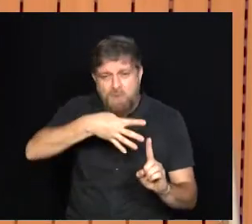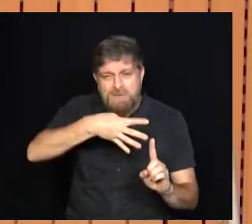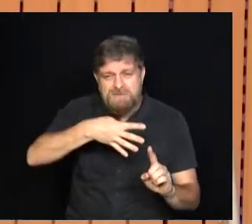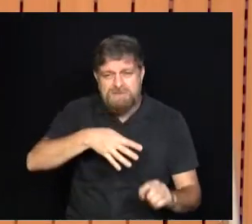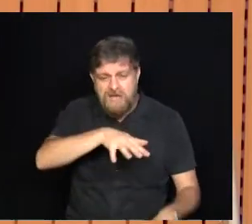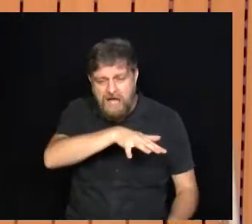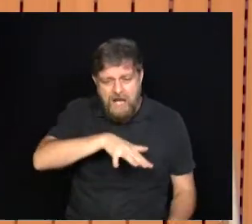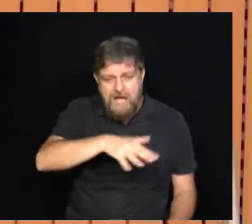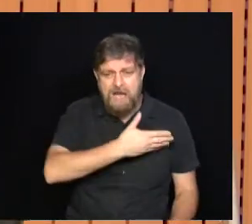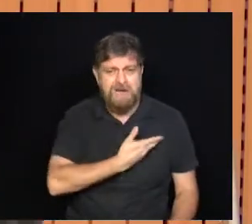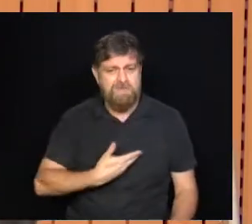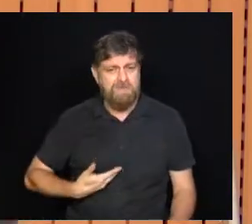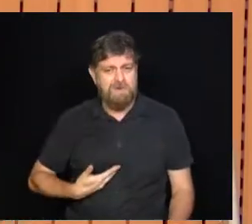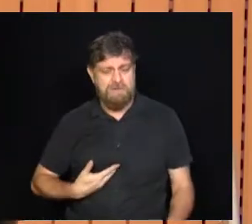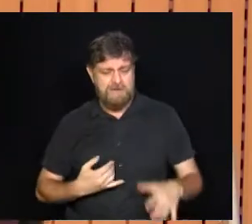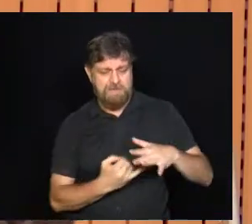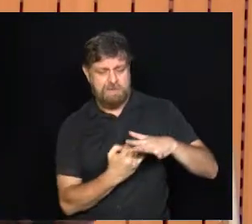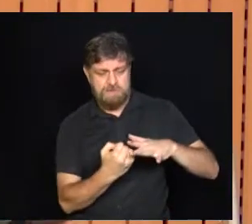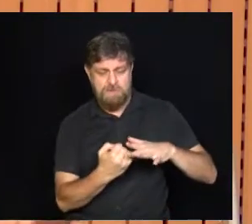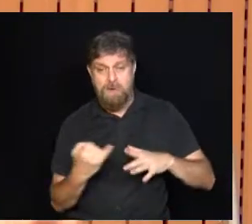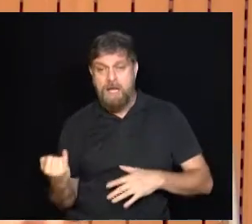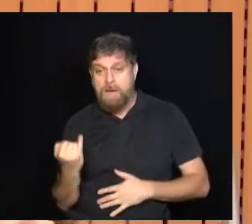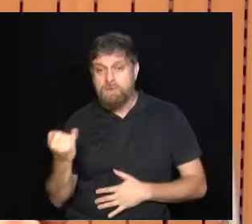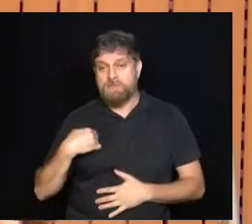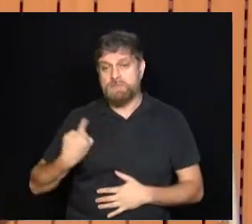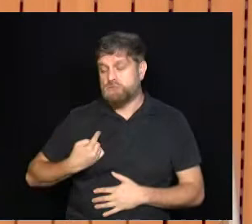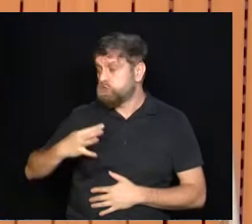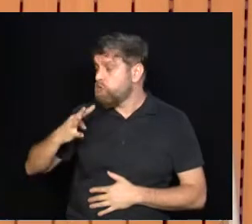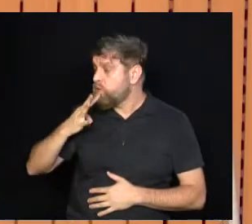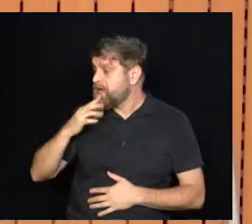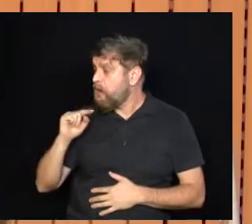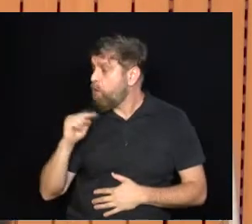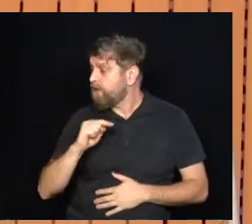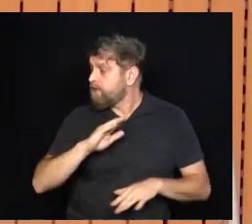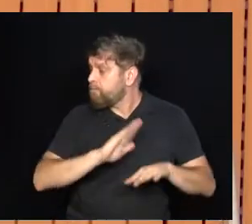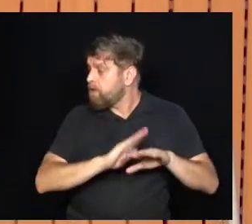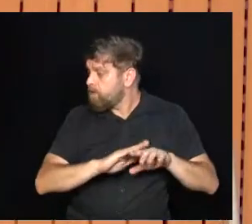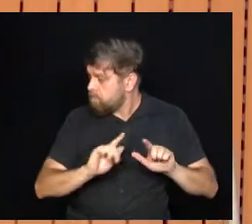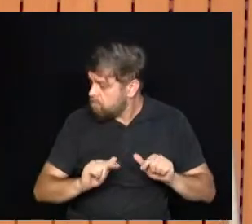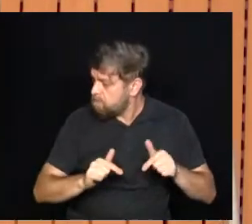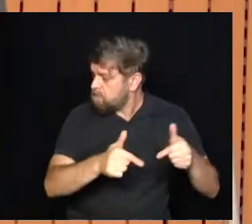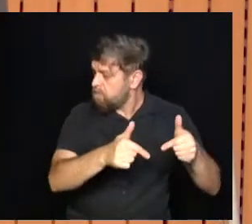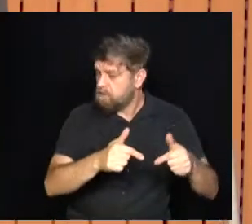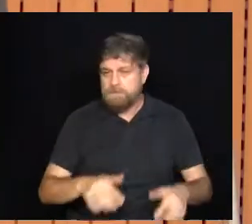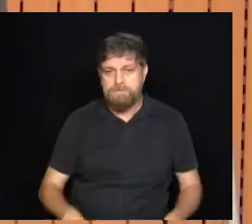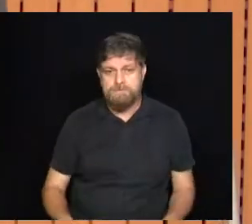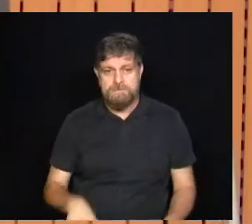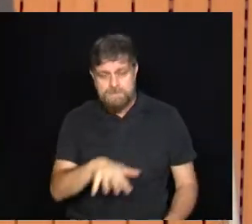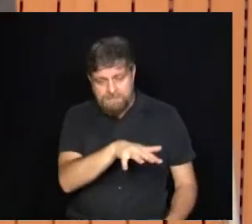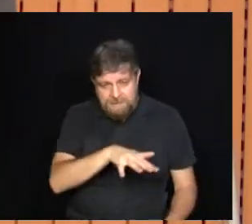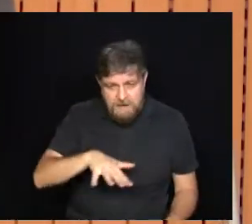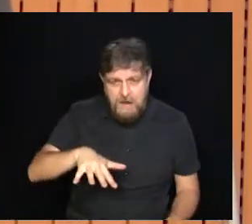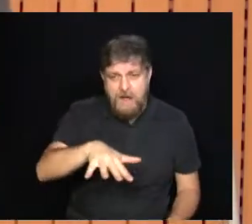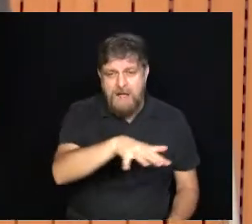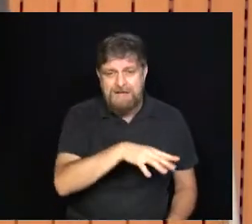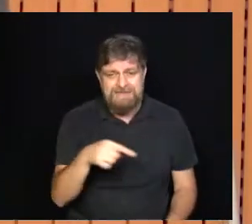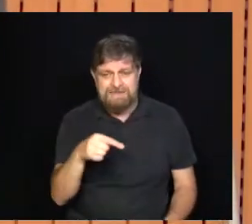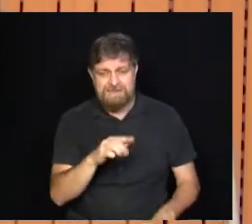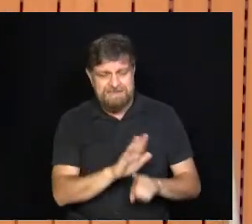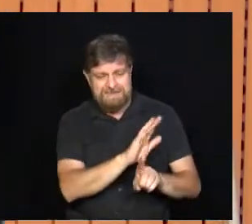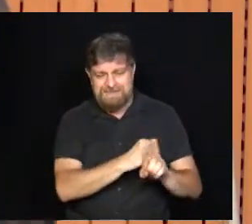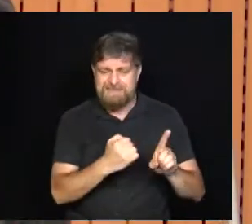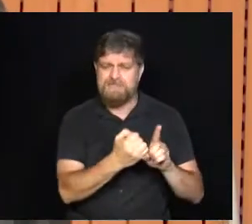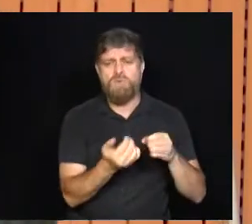órgão ou alguma instituição, acho que é importante que a gente conheça o que vem sendo feito. E essa área é uma área